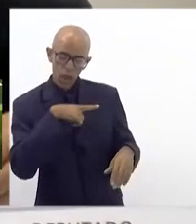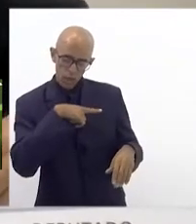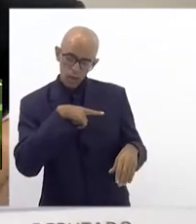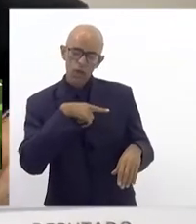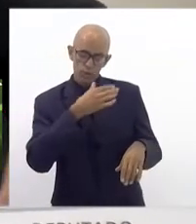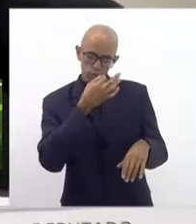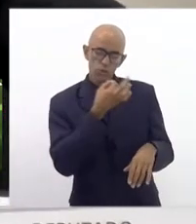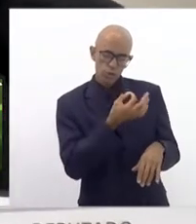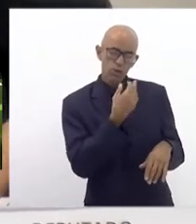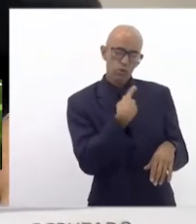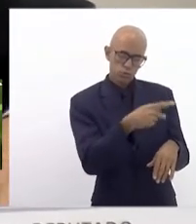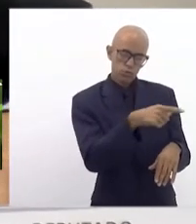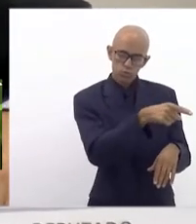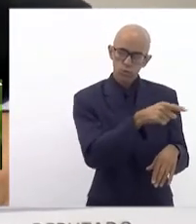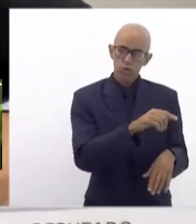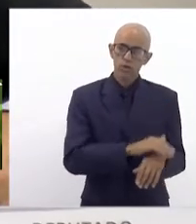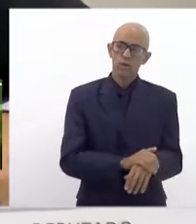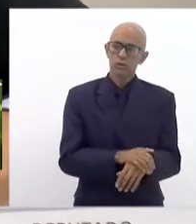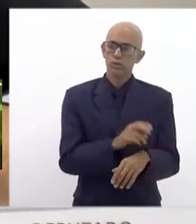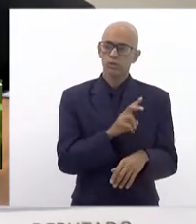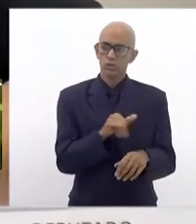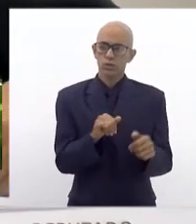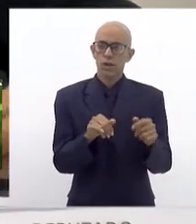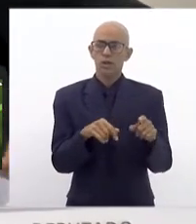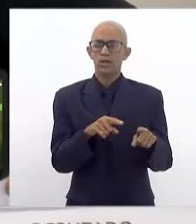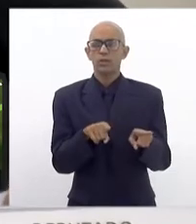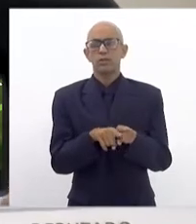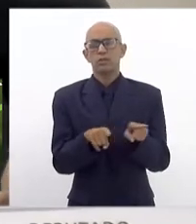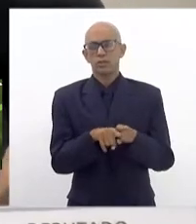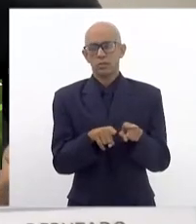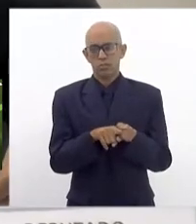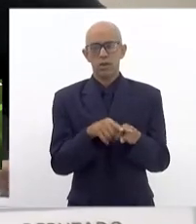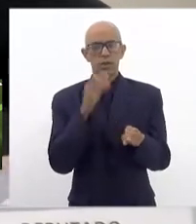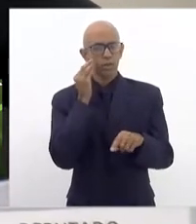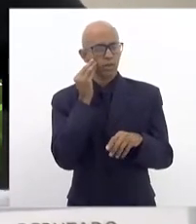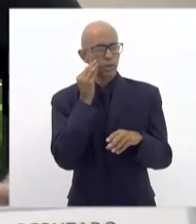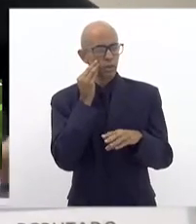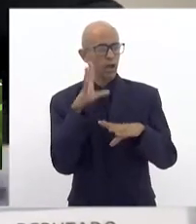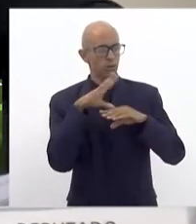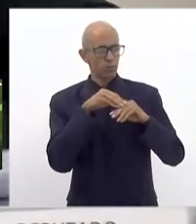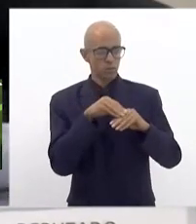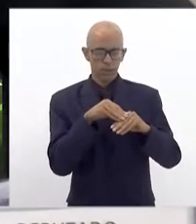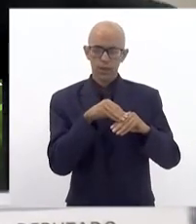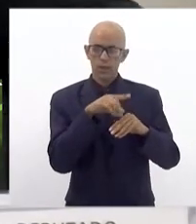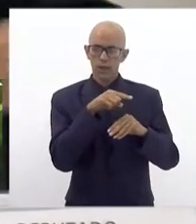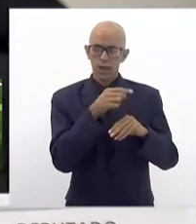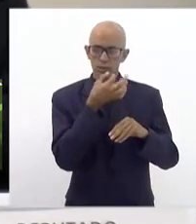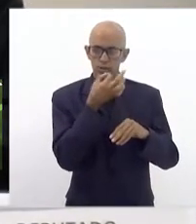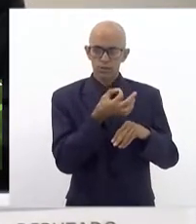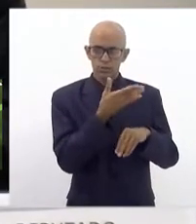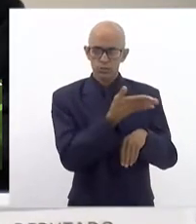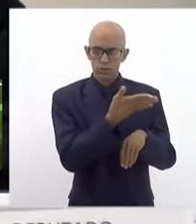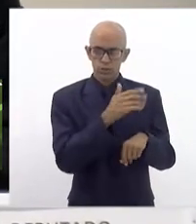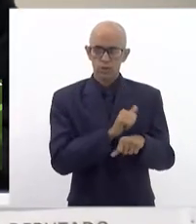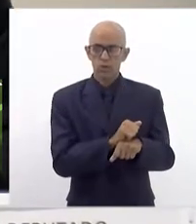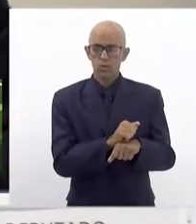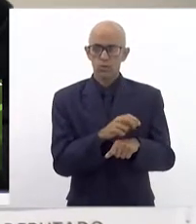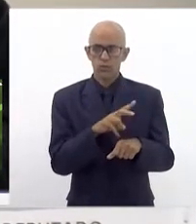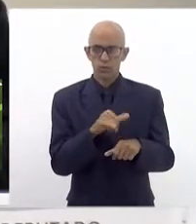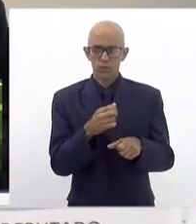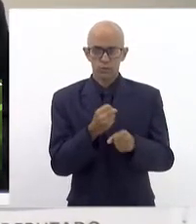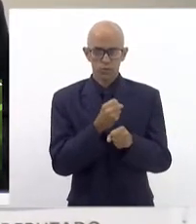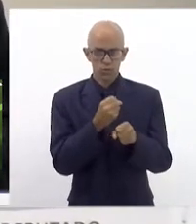para mim e para a Geisa. Nós vamos, como de resto, tentar incorporar o máximo possível essas contribuições que vêm sendo construídas aqui ao longo das